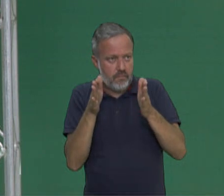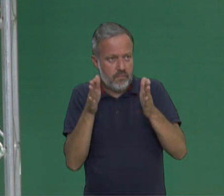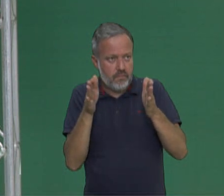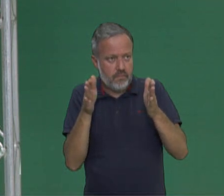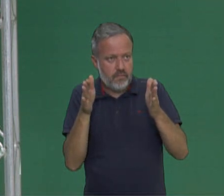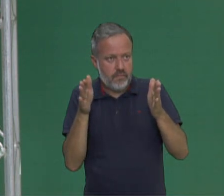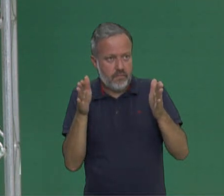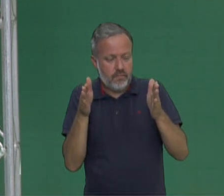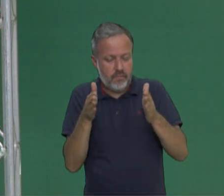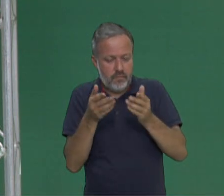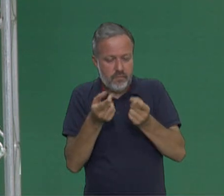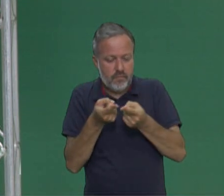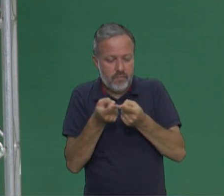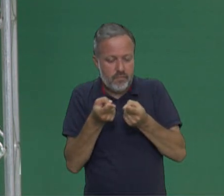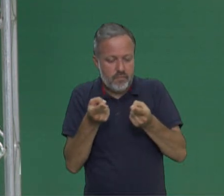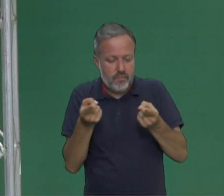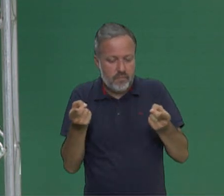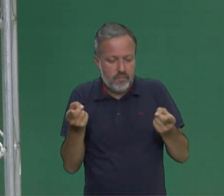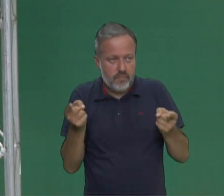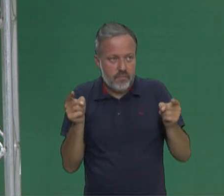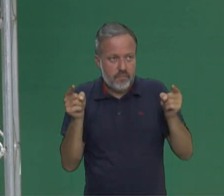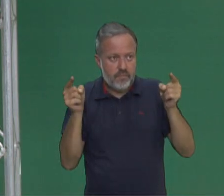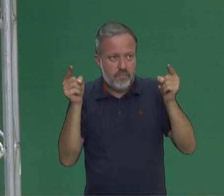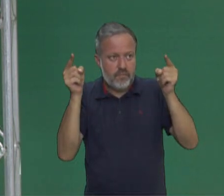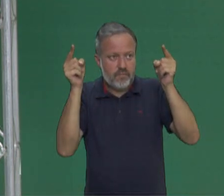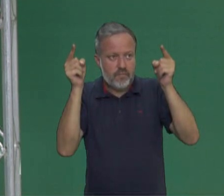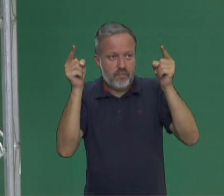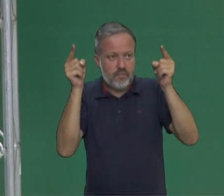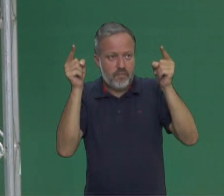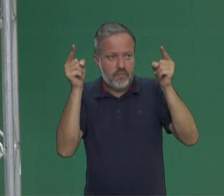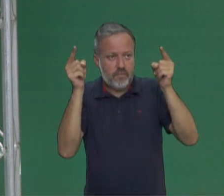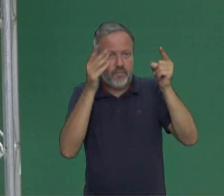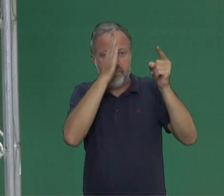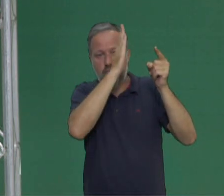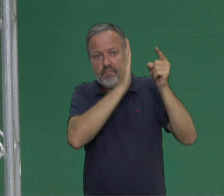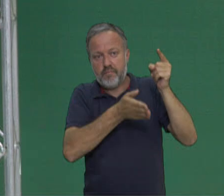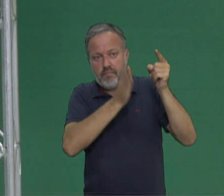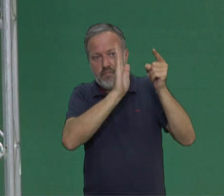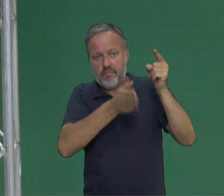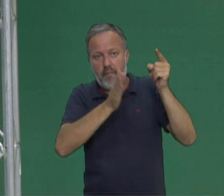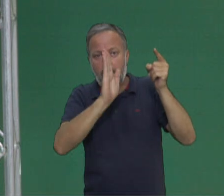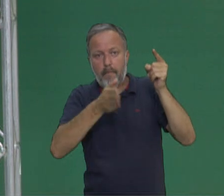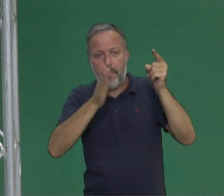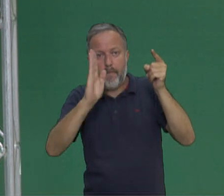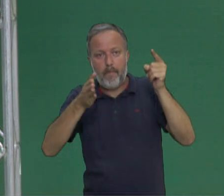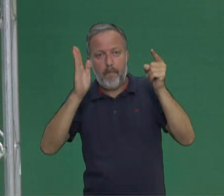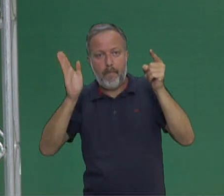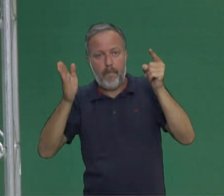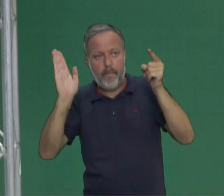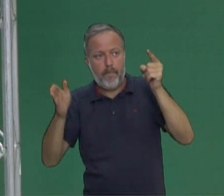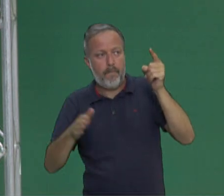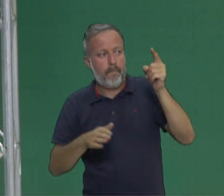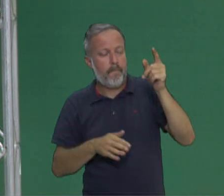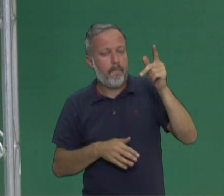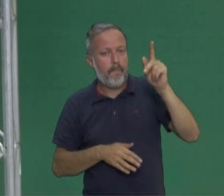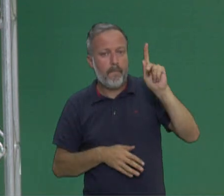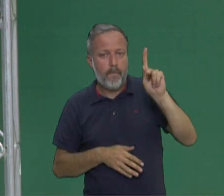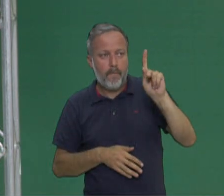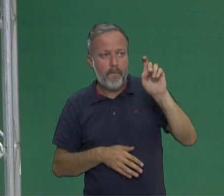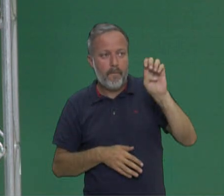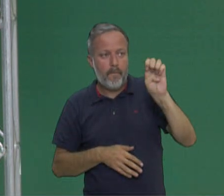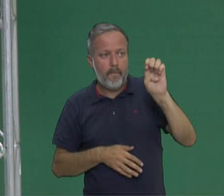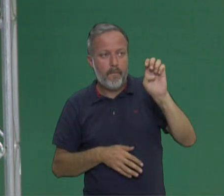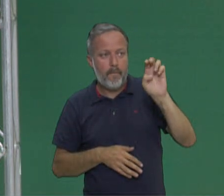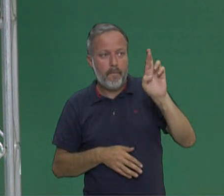preenchido. Como que essa tabela funciona? Ela é dividida em linhas, chamada períodos, e veja que